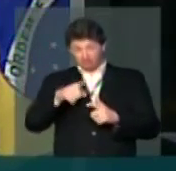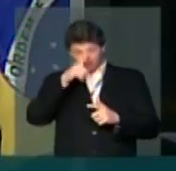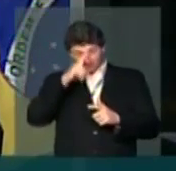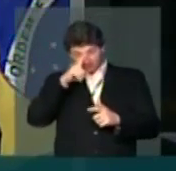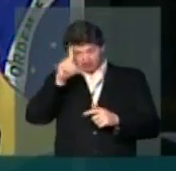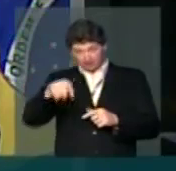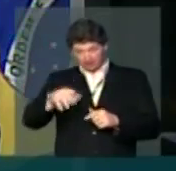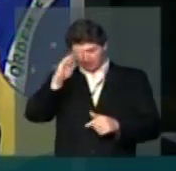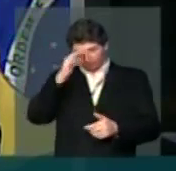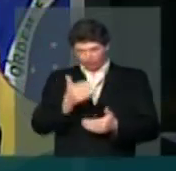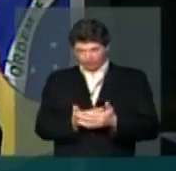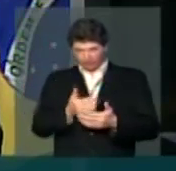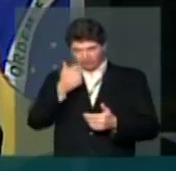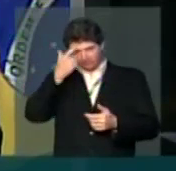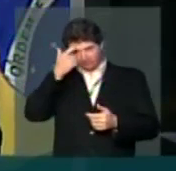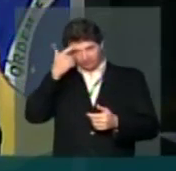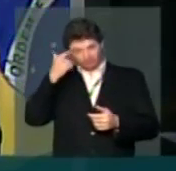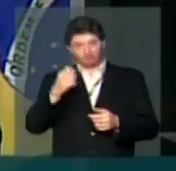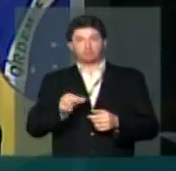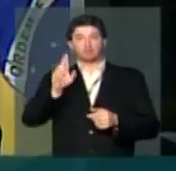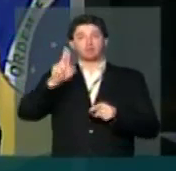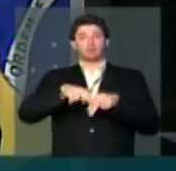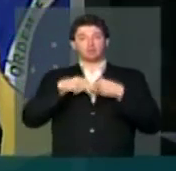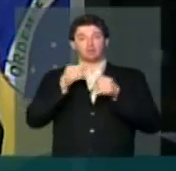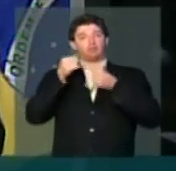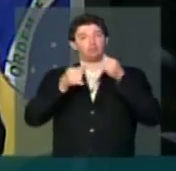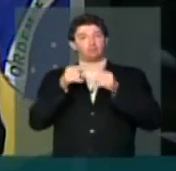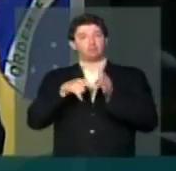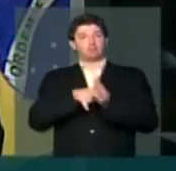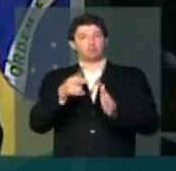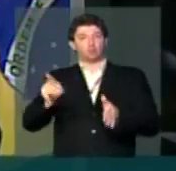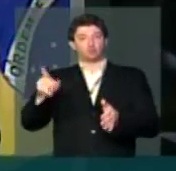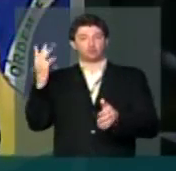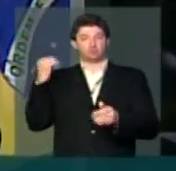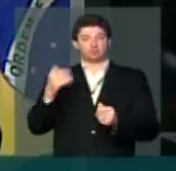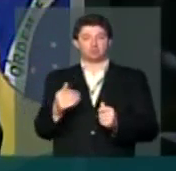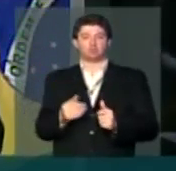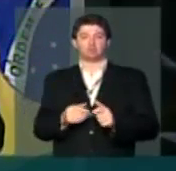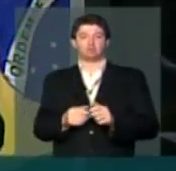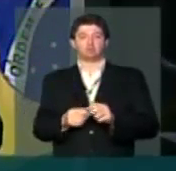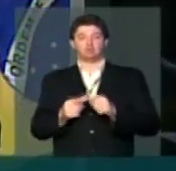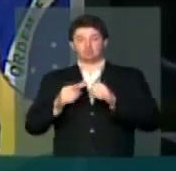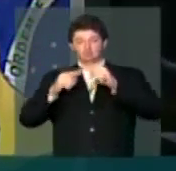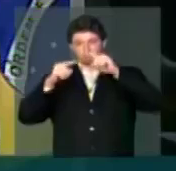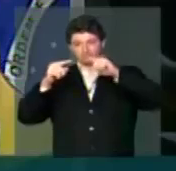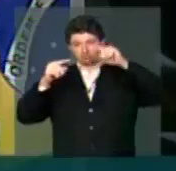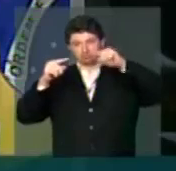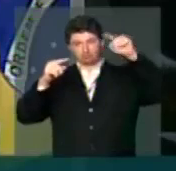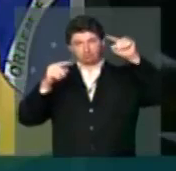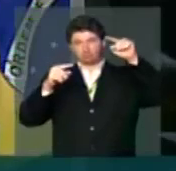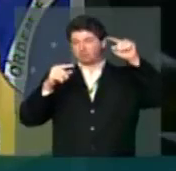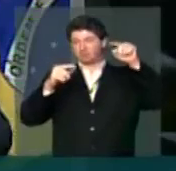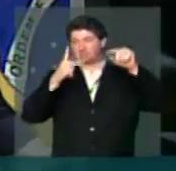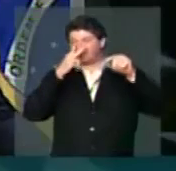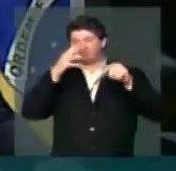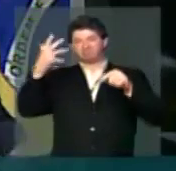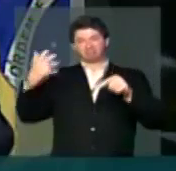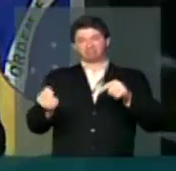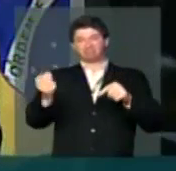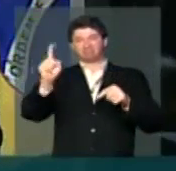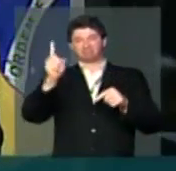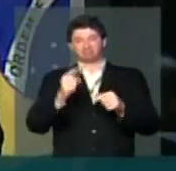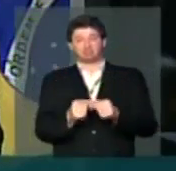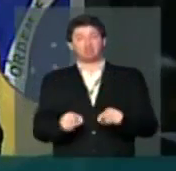credibilidade, representada pelos dados das últimas pesquisas, com indicadores mínimos de aprovação, e a